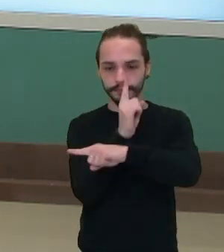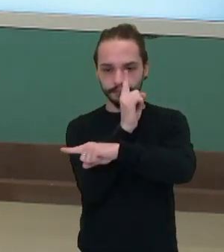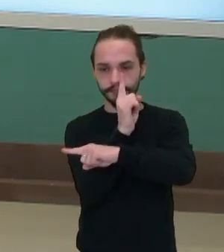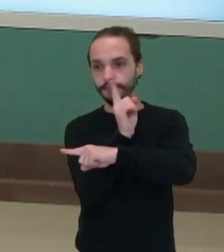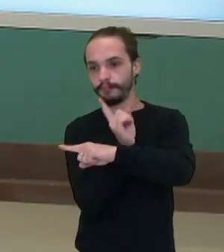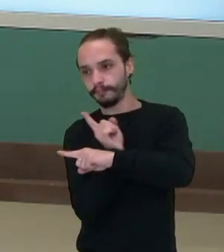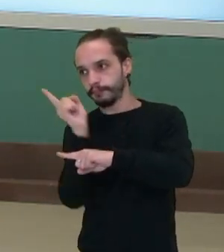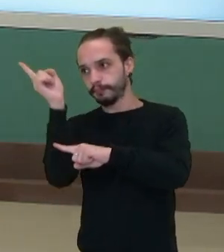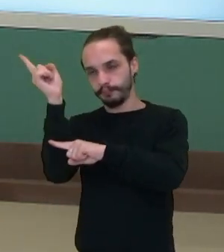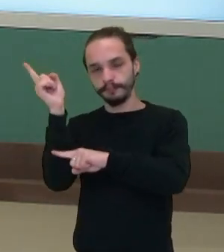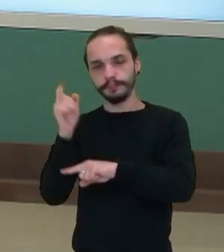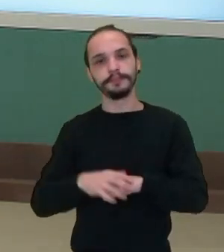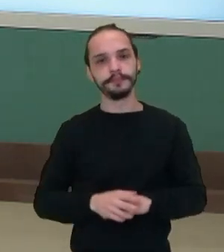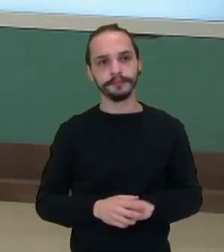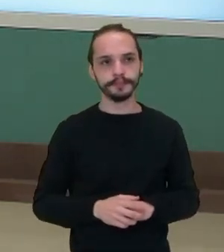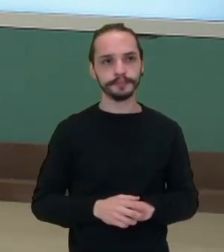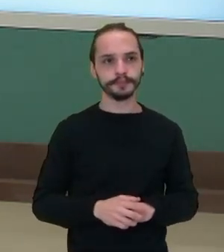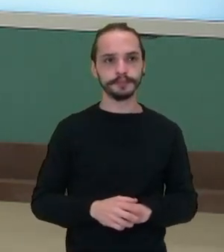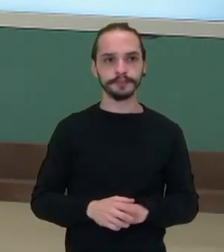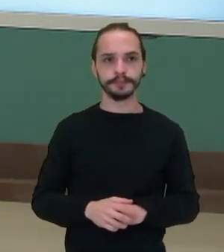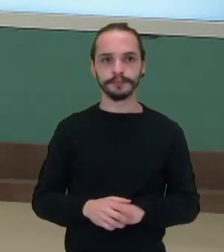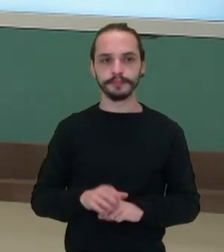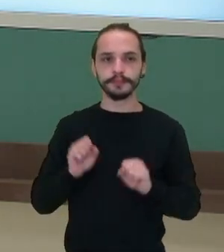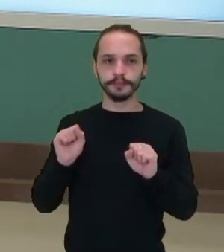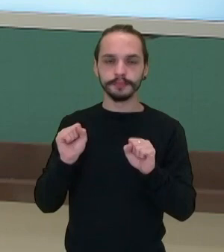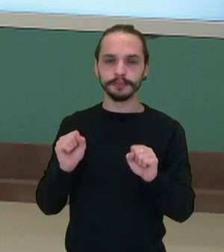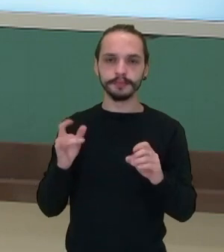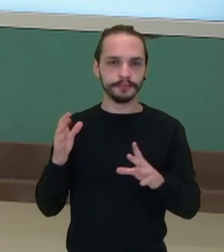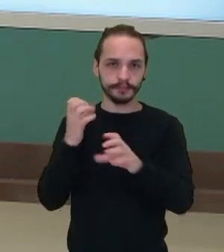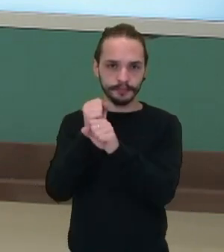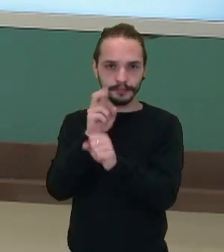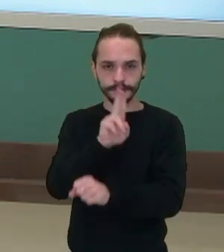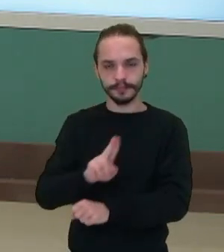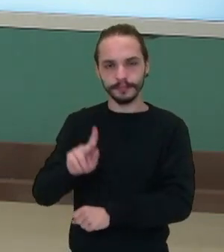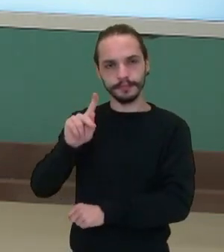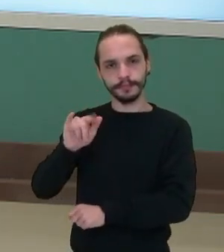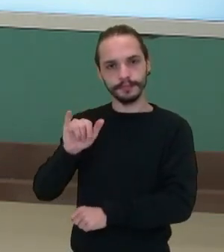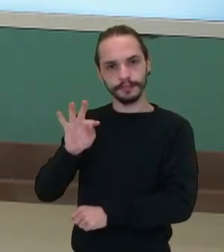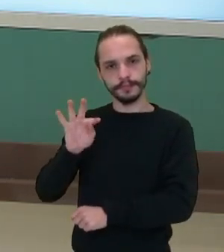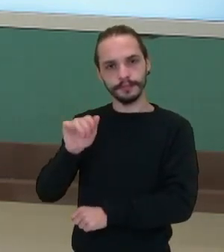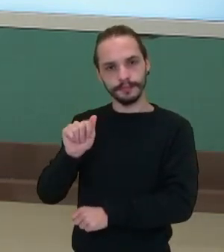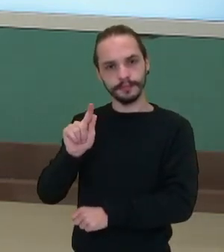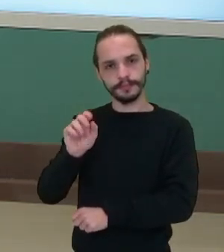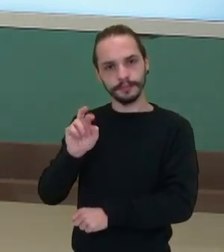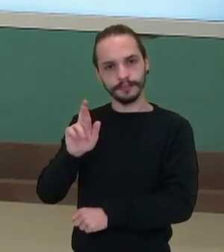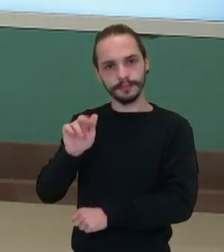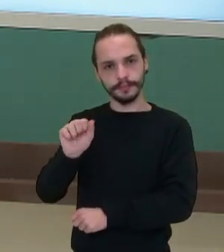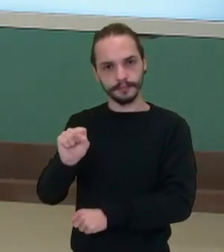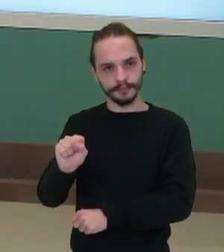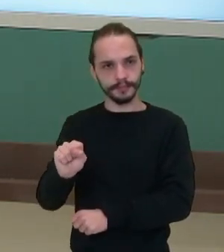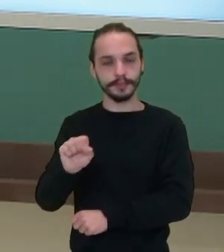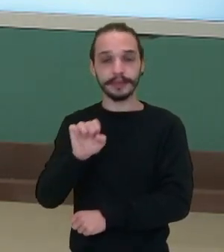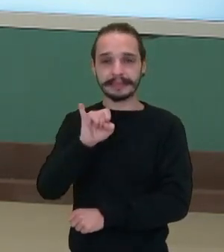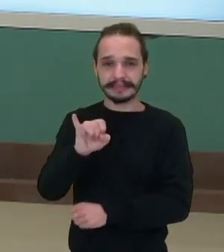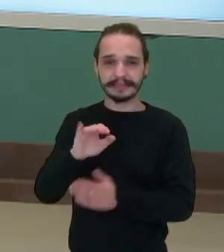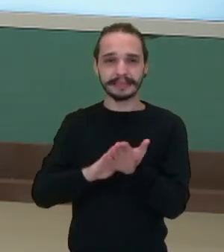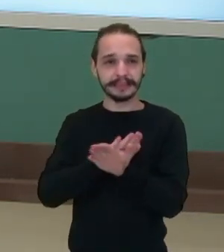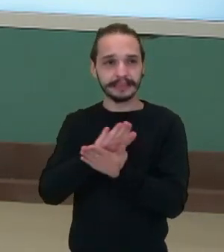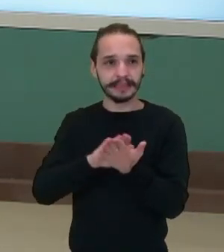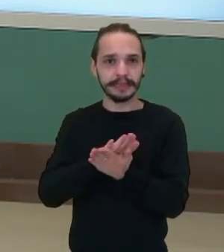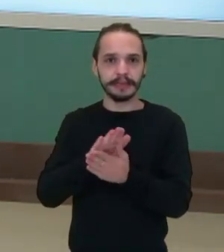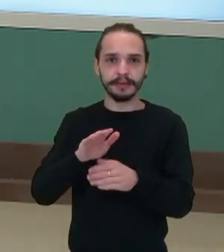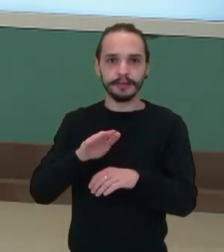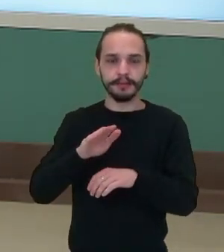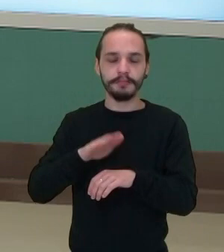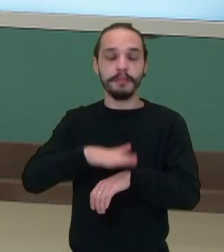duas forças. E a resultante, né, eu posso calcular através do teorema de Pitágoras. Agora, se eu não tiver, né, um caso mais complexo, se